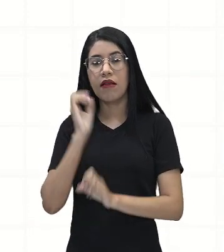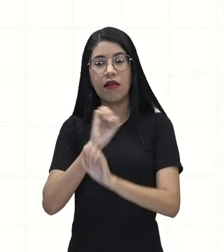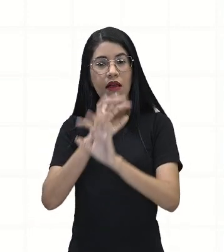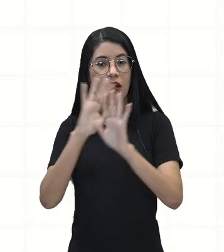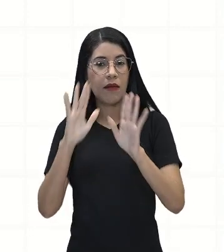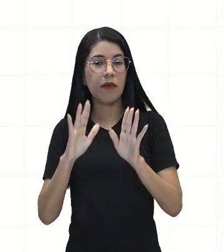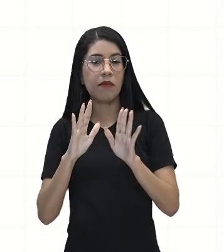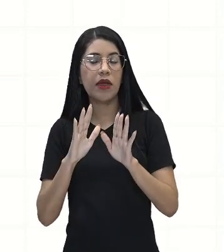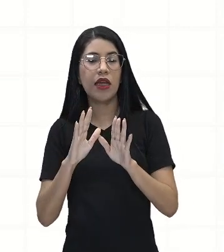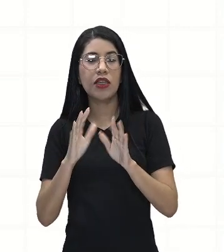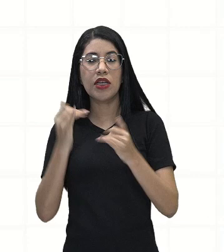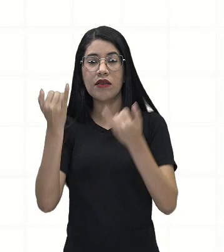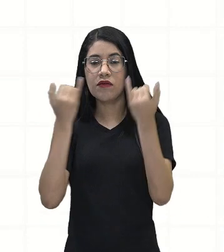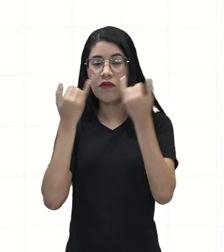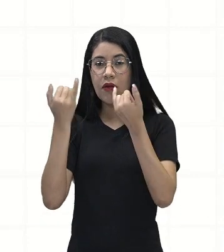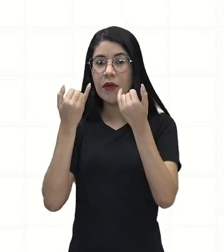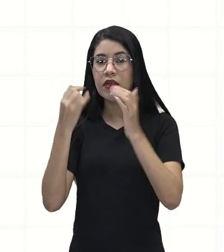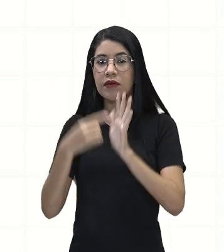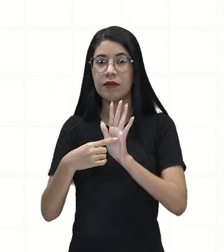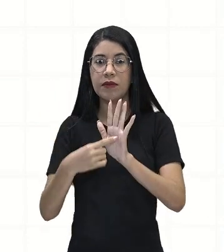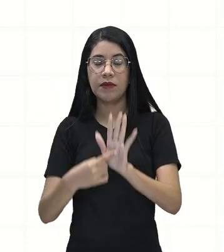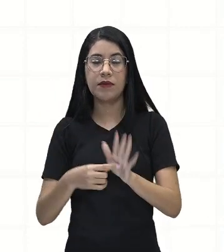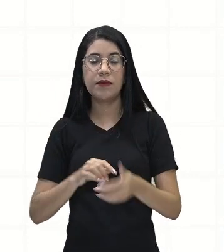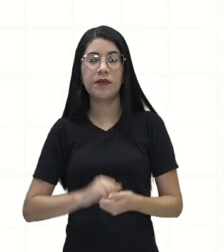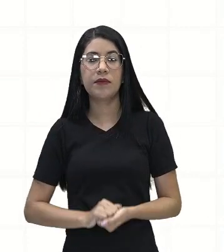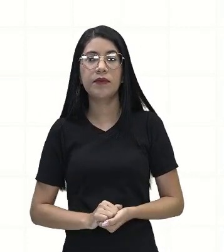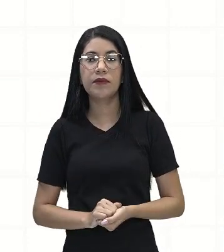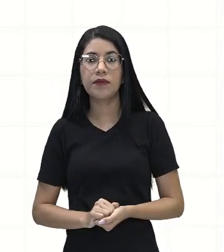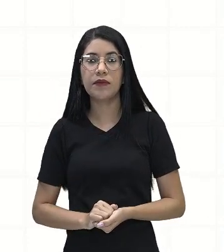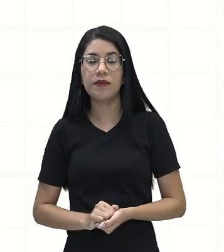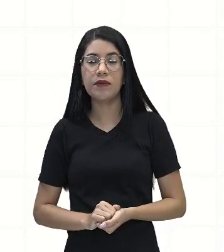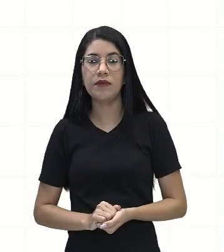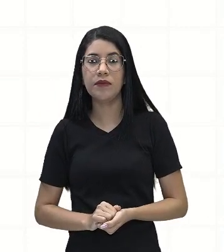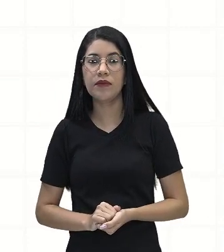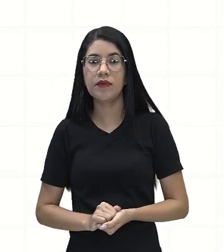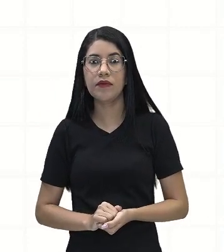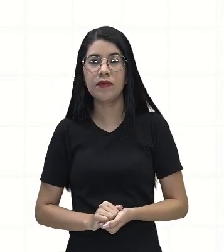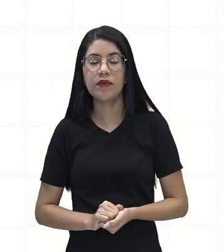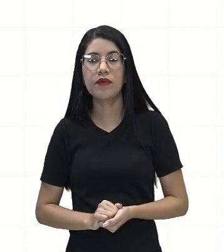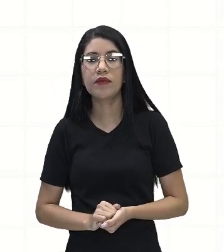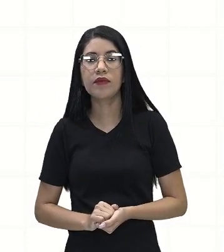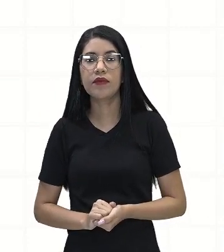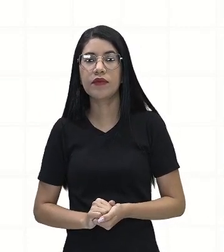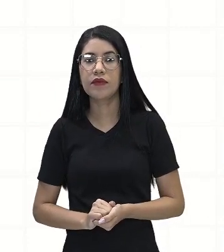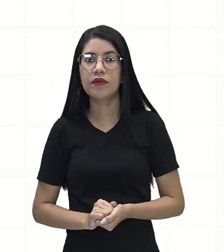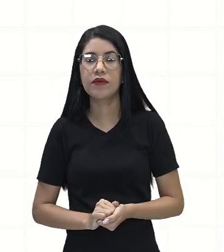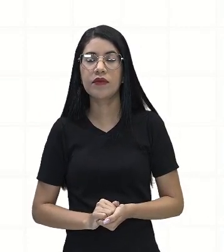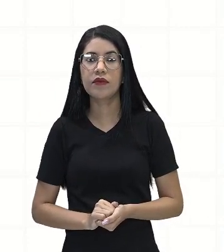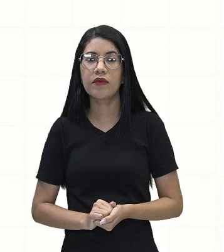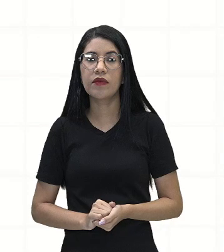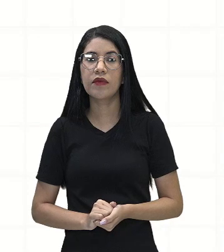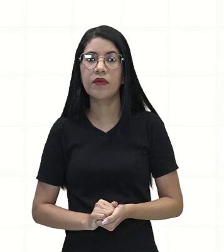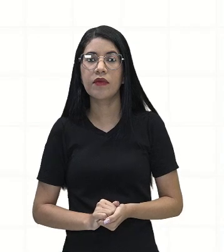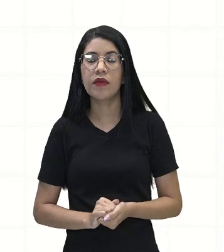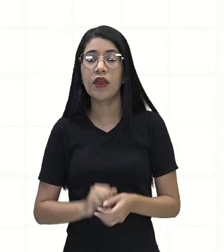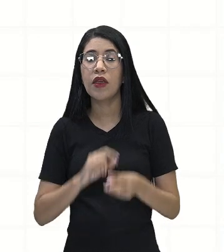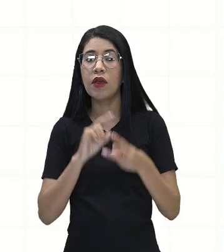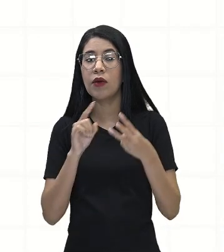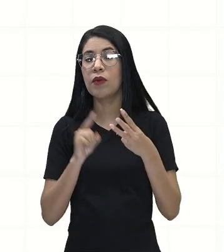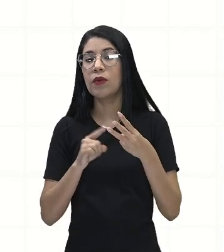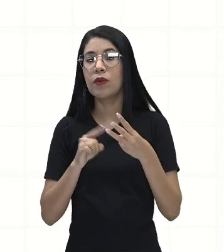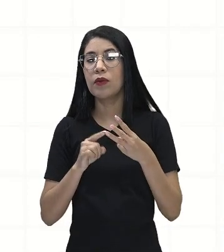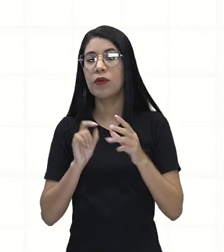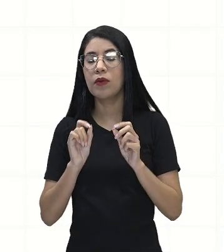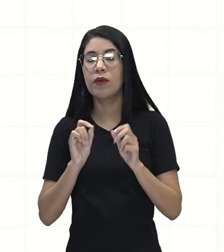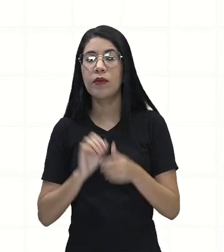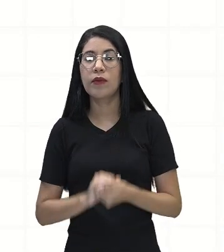dos dados que estão sendo apresentados nesses recursos visuais. E aí um outro elemento importante é